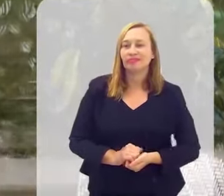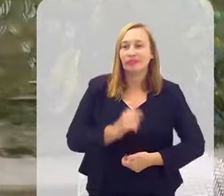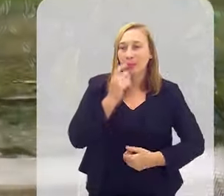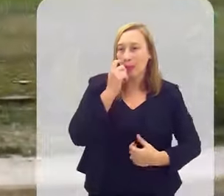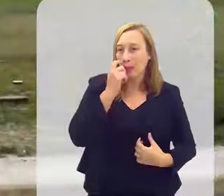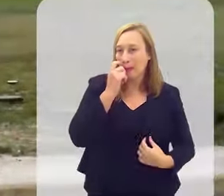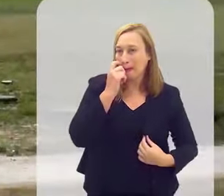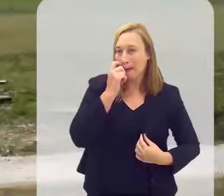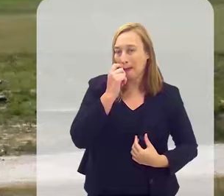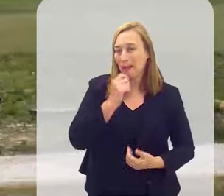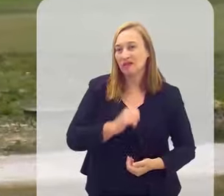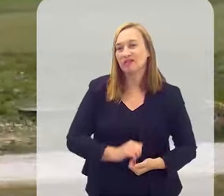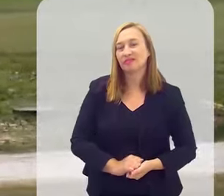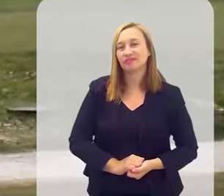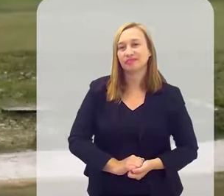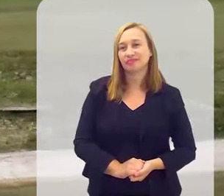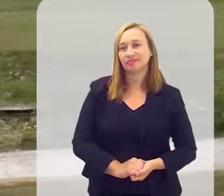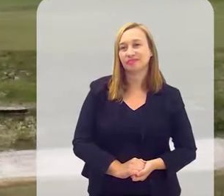Senhor